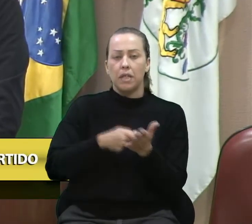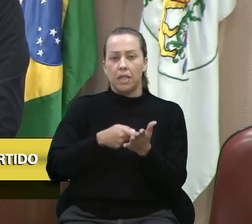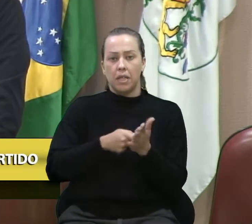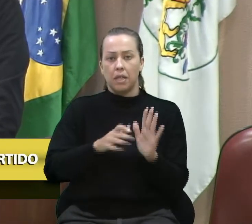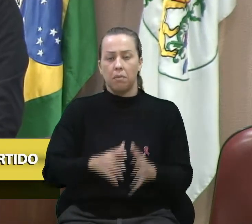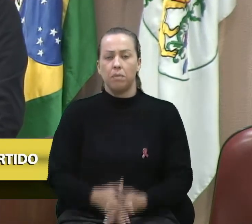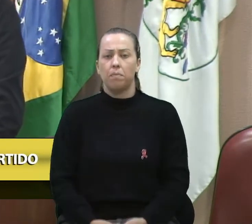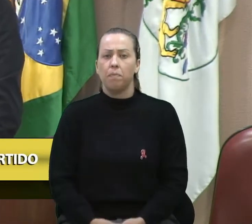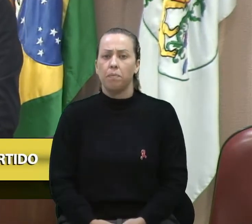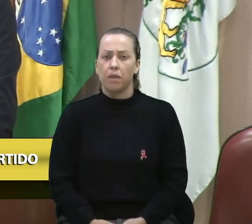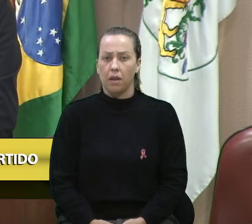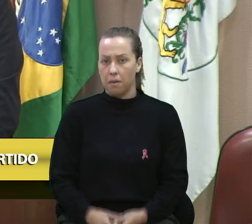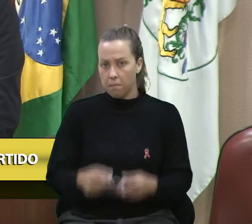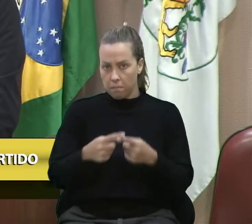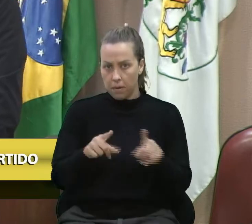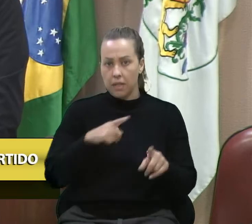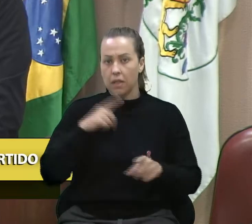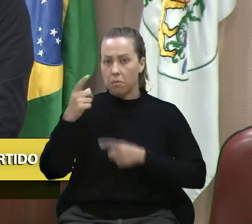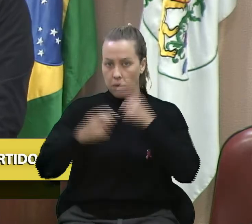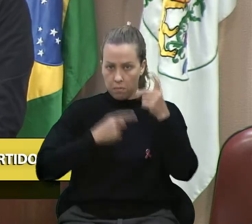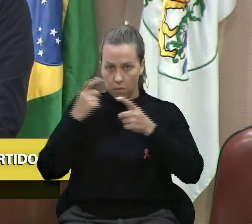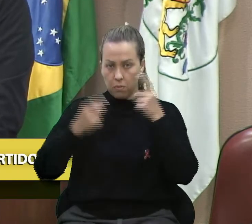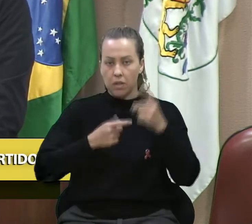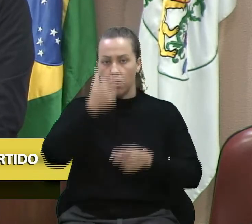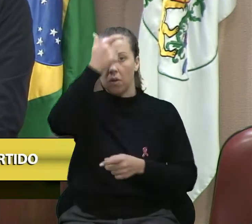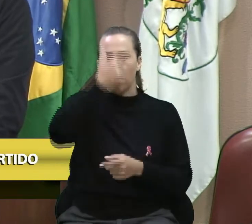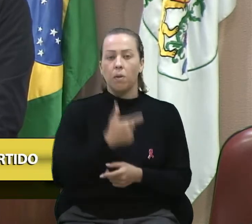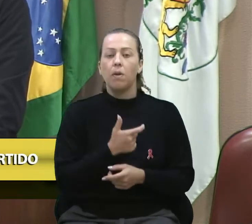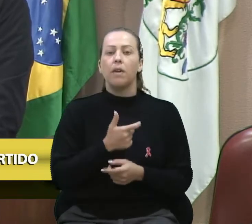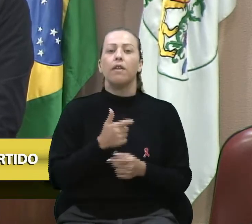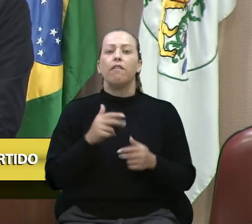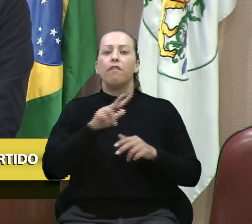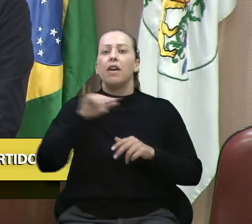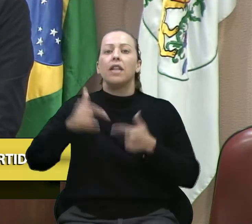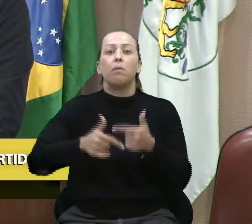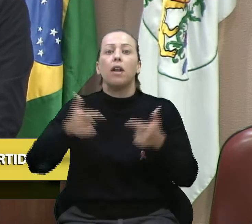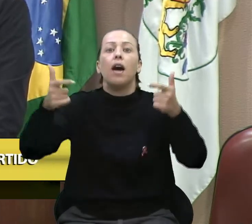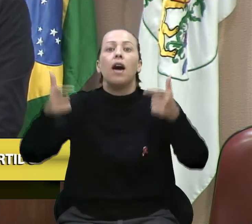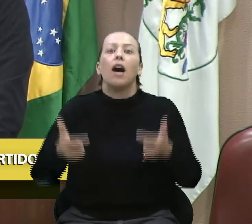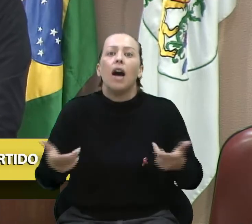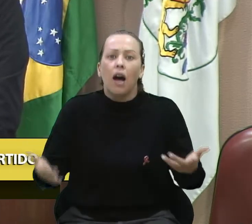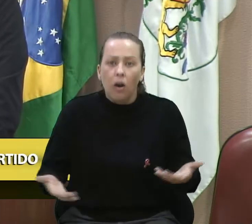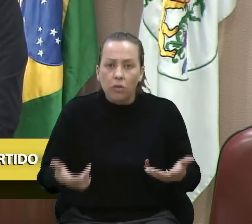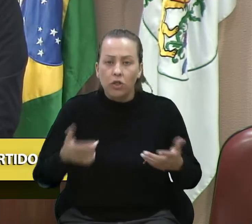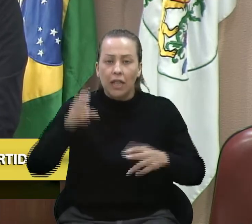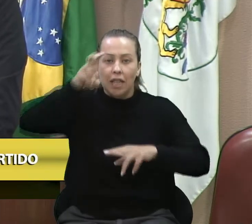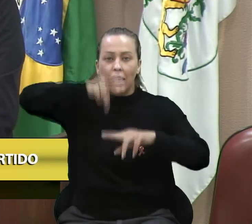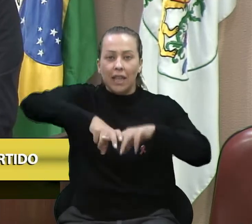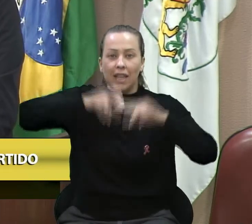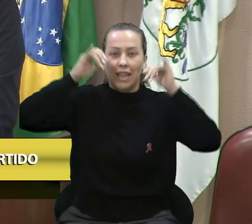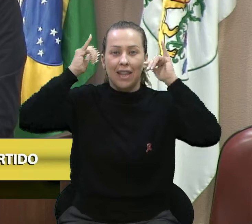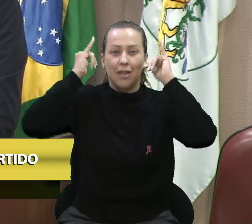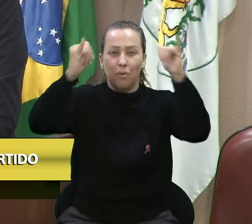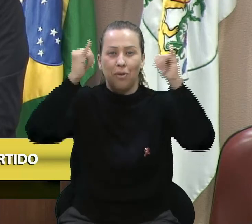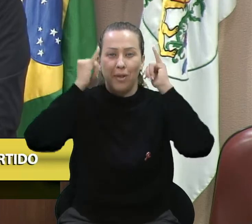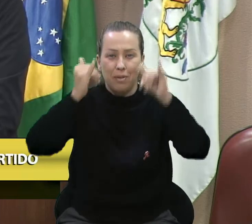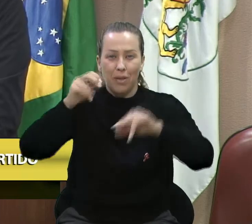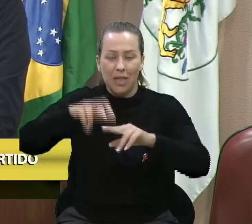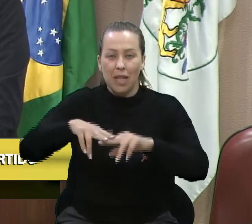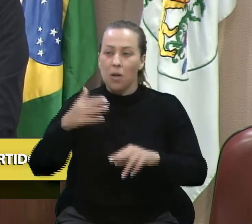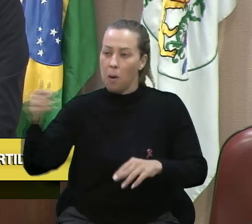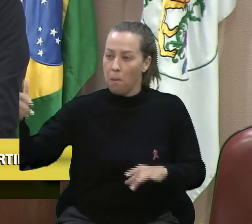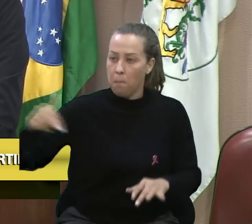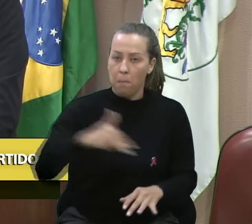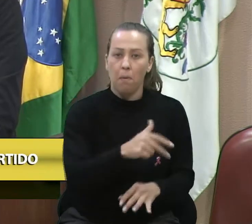necessário. Só que existe uma preocupação com esses cobradores, para onde é que eles iriam, porque a gente sabe que Se a gente puder evitar demissões, é o que a gente tem que sempre